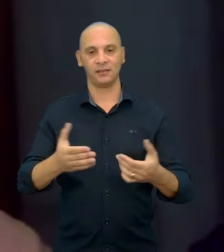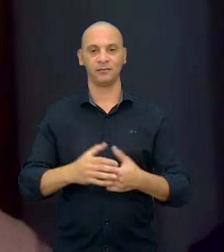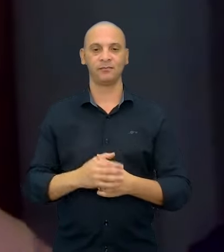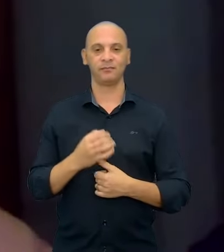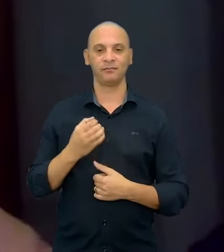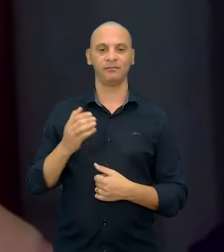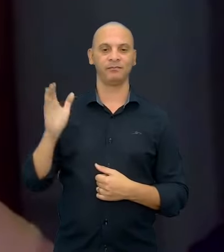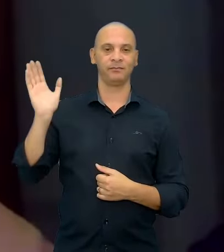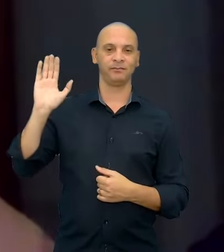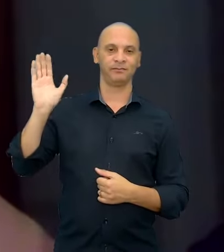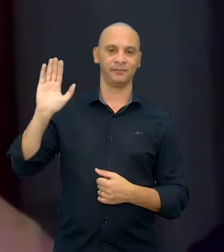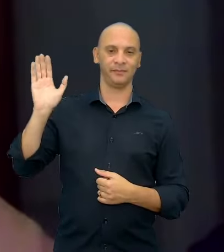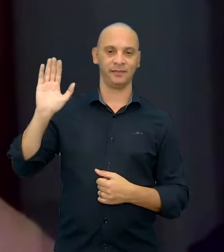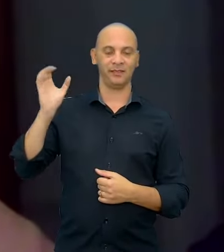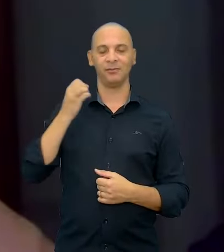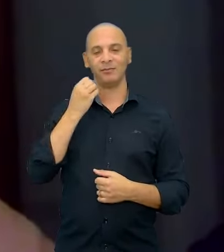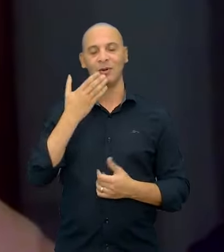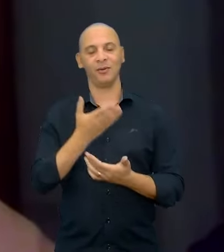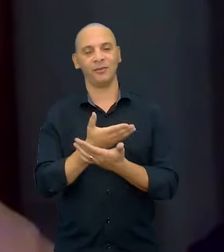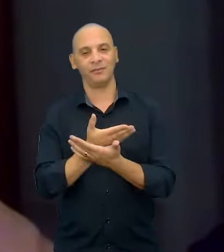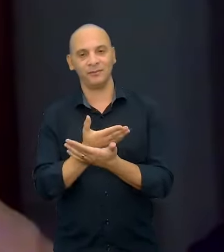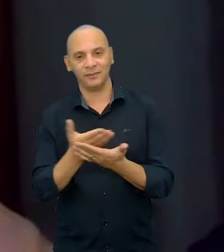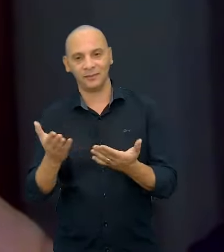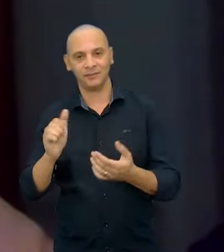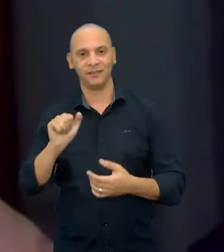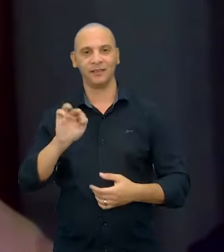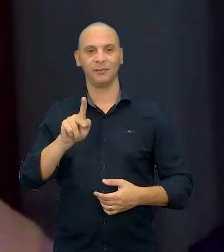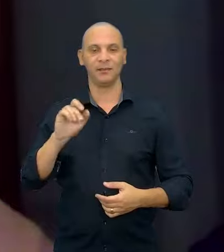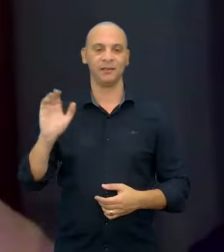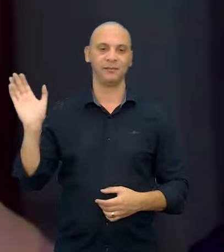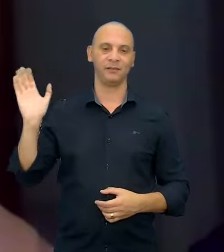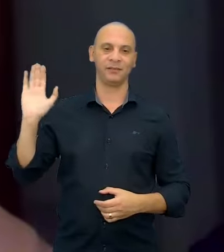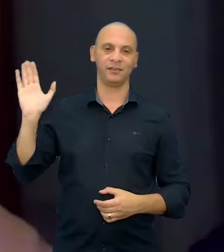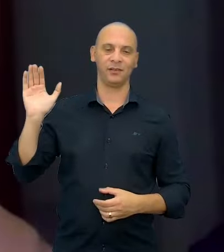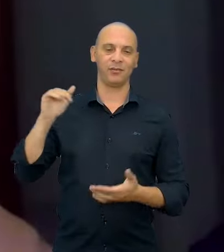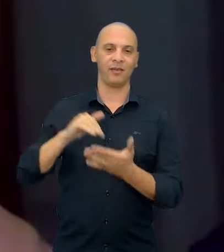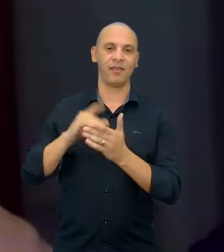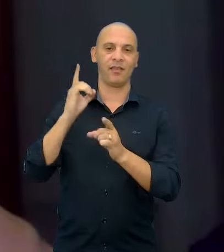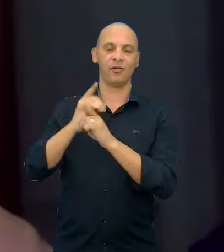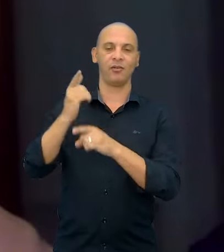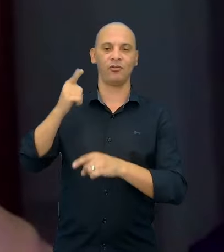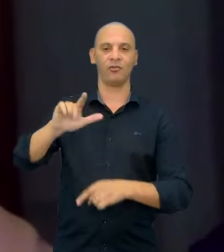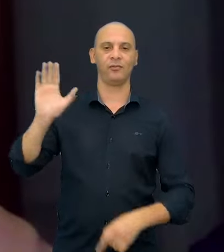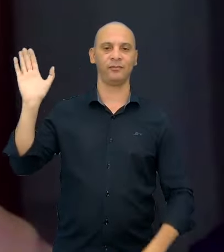Bom desenrolar aí da TPC. Até a próxima formação.